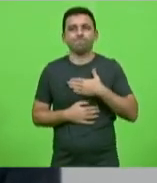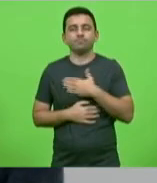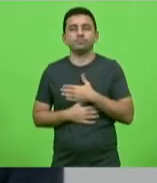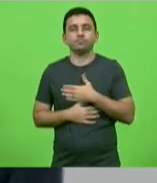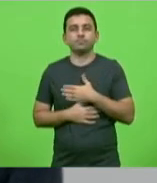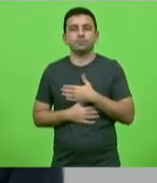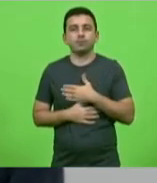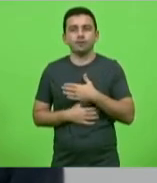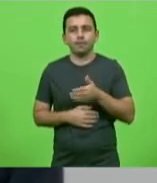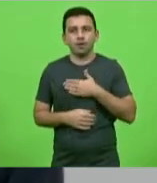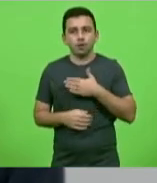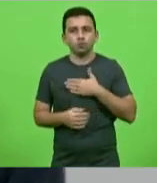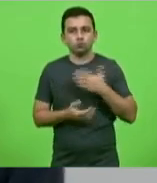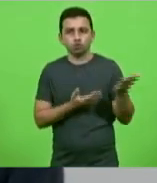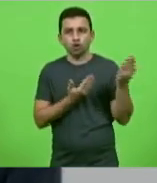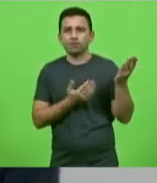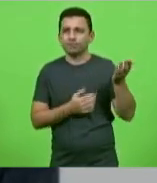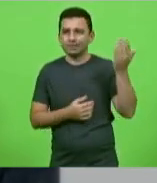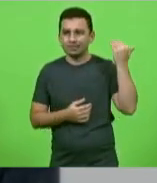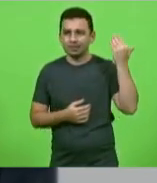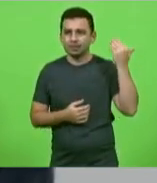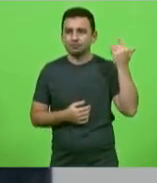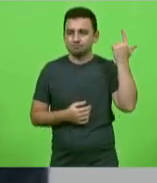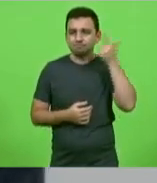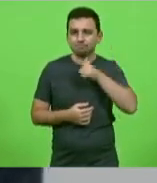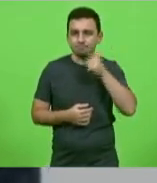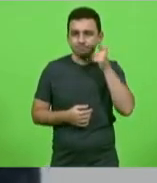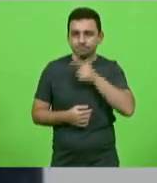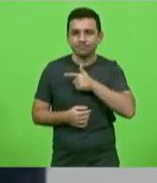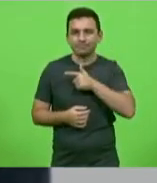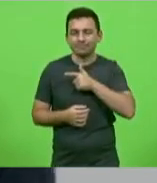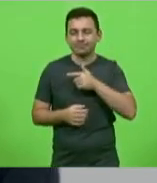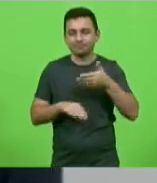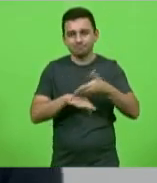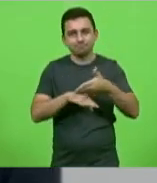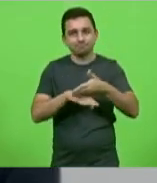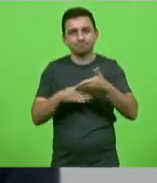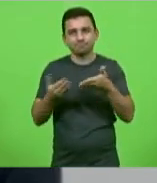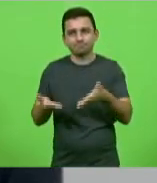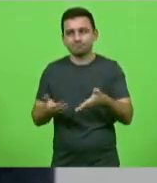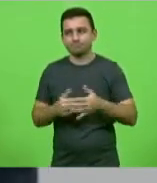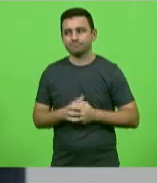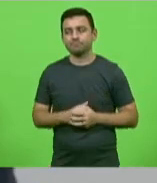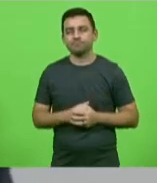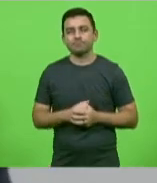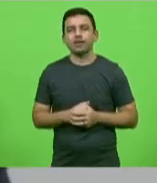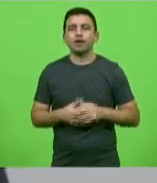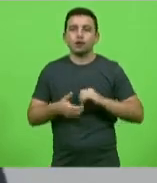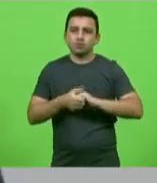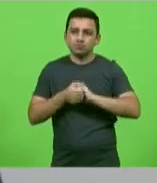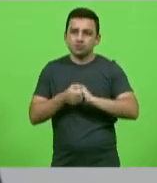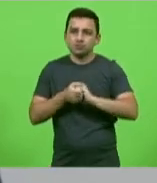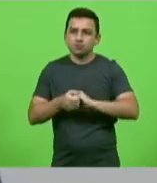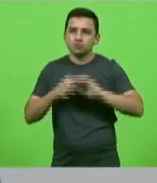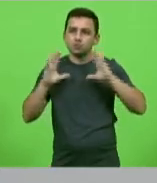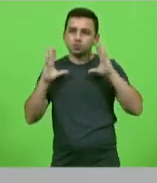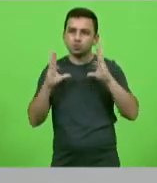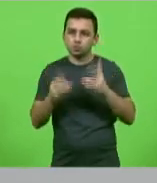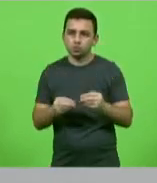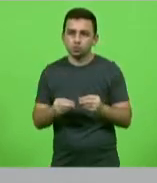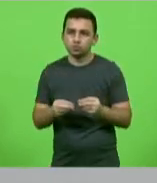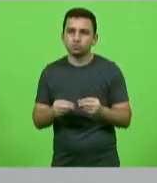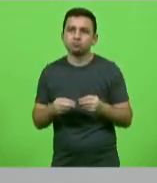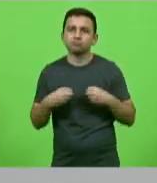de, em minha juventude, ser um de seus integrantes. Enfim, cumprimento todos aqueles que